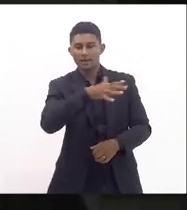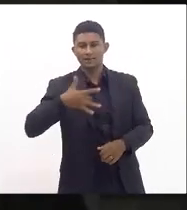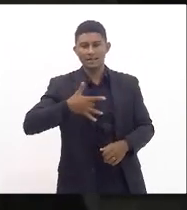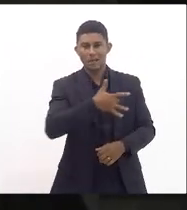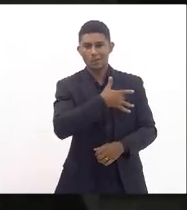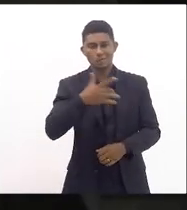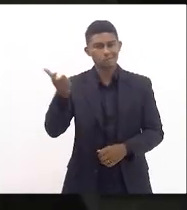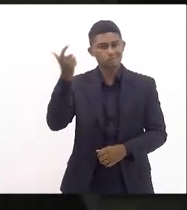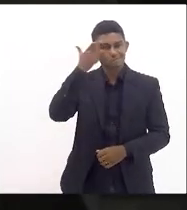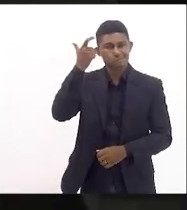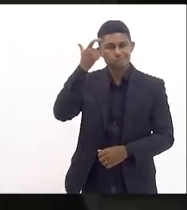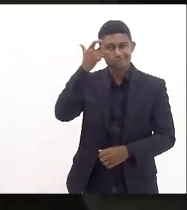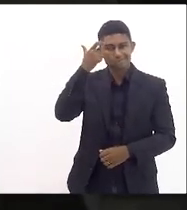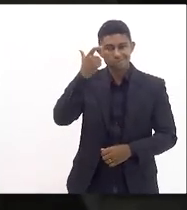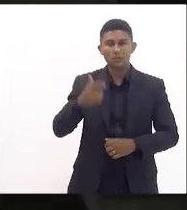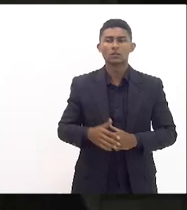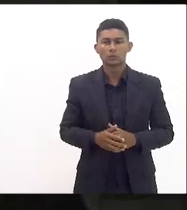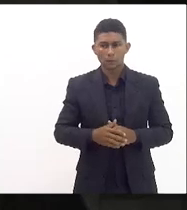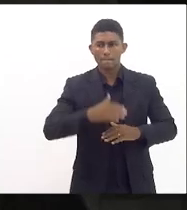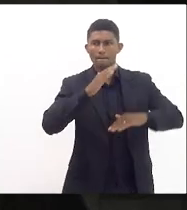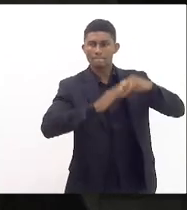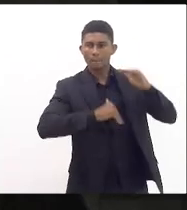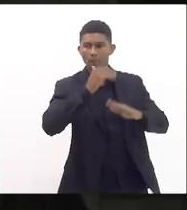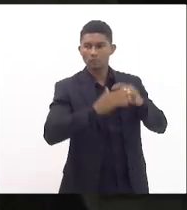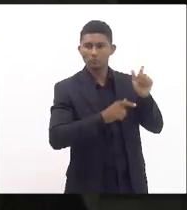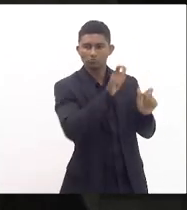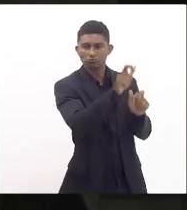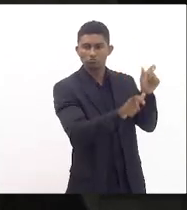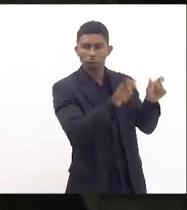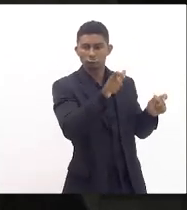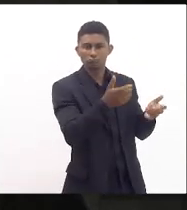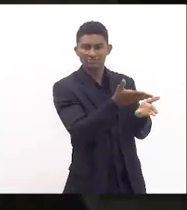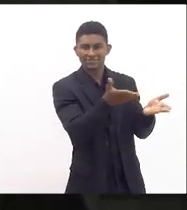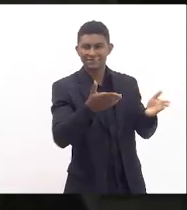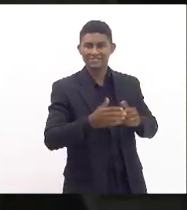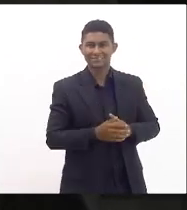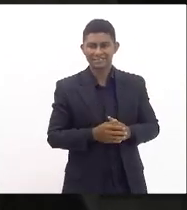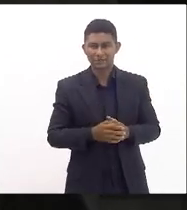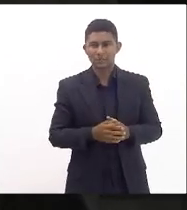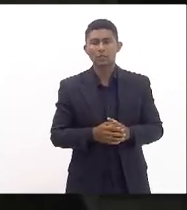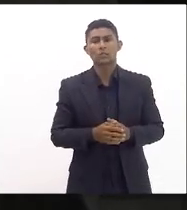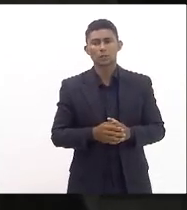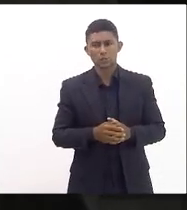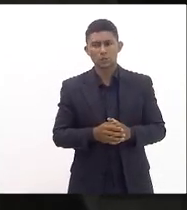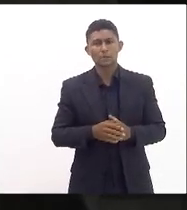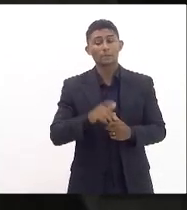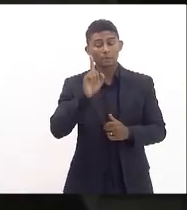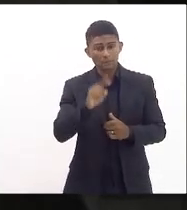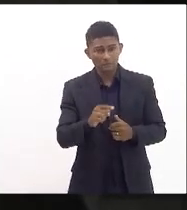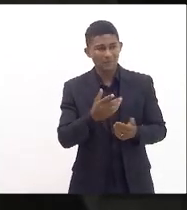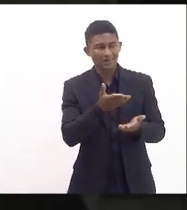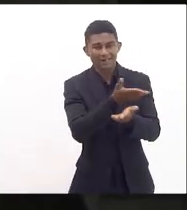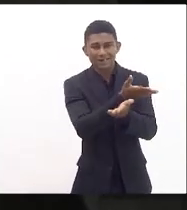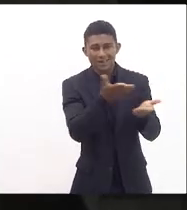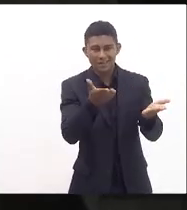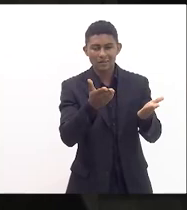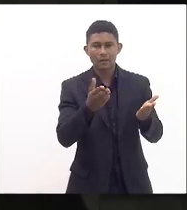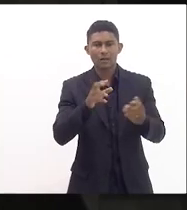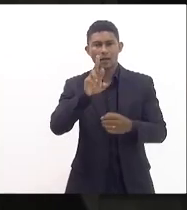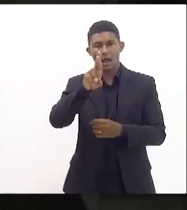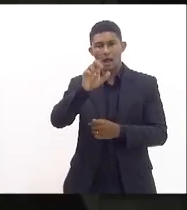mental que estão na ponta do sistema, nas unidades que integram a rede de atenção psicossocial, a